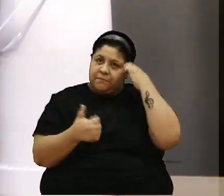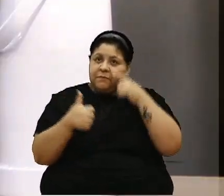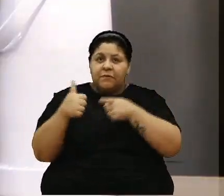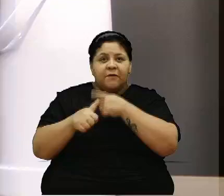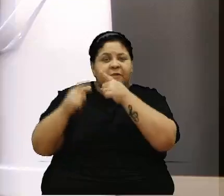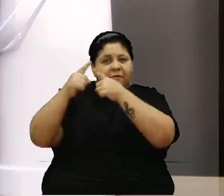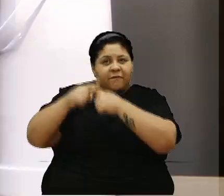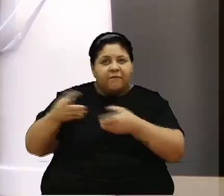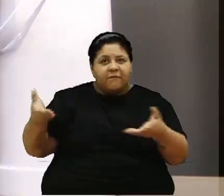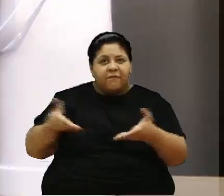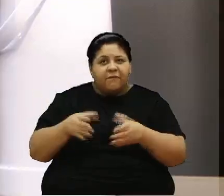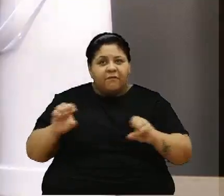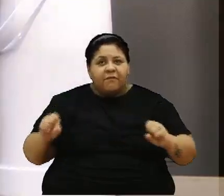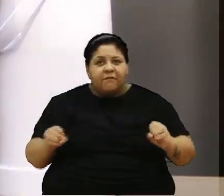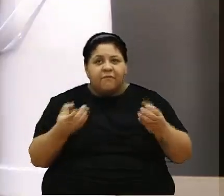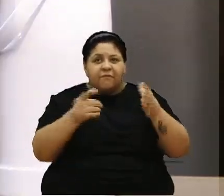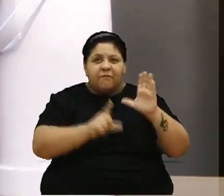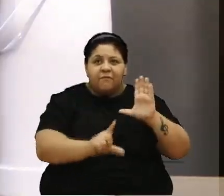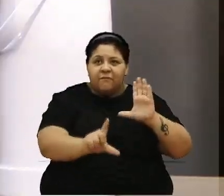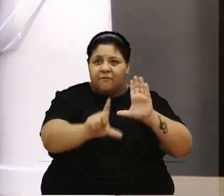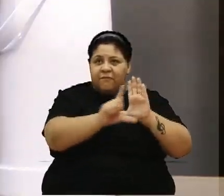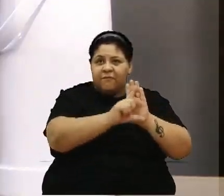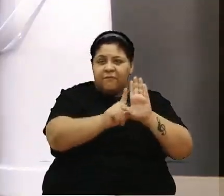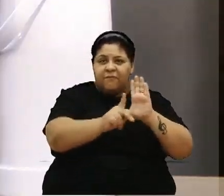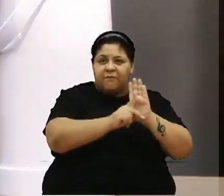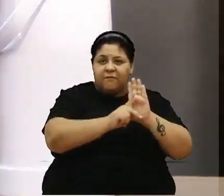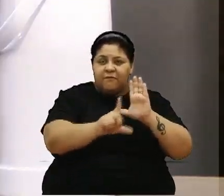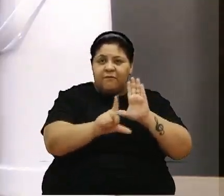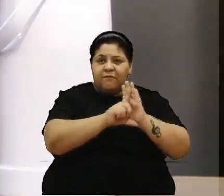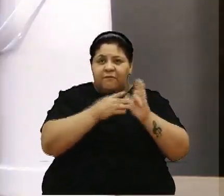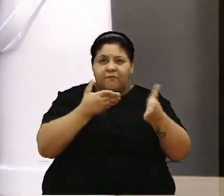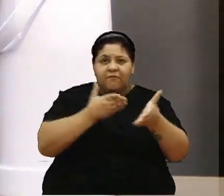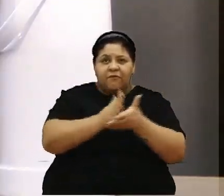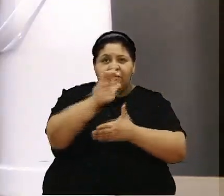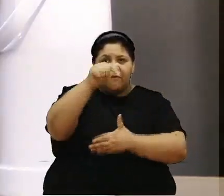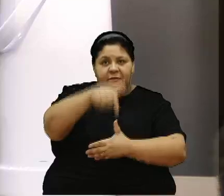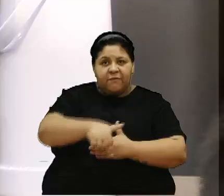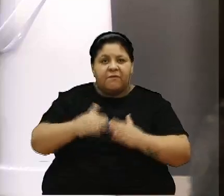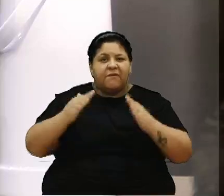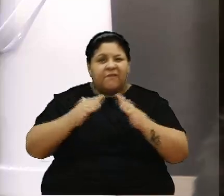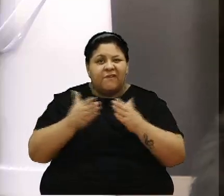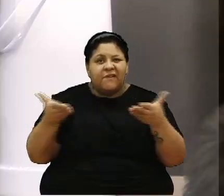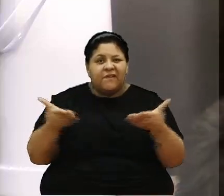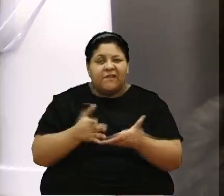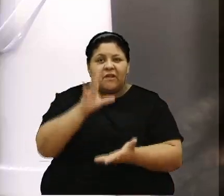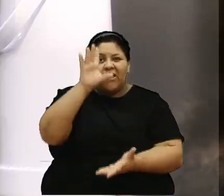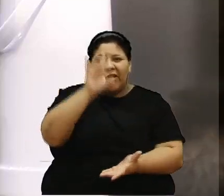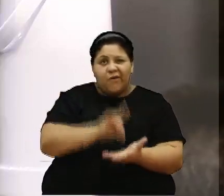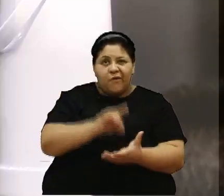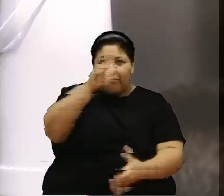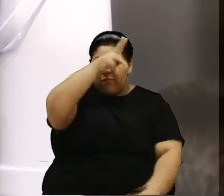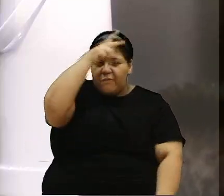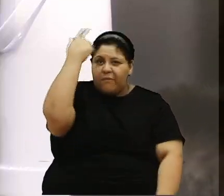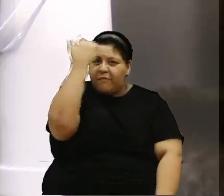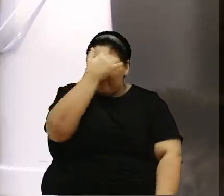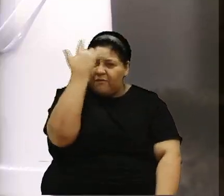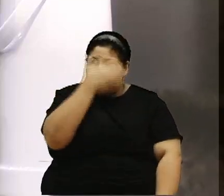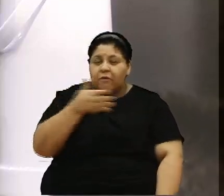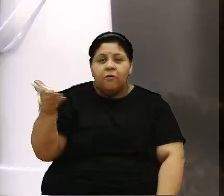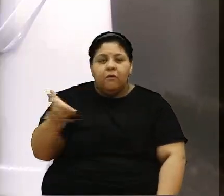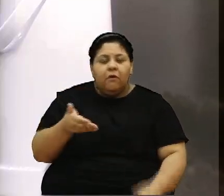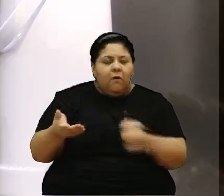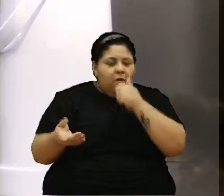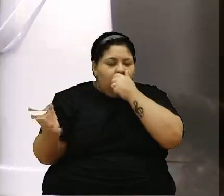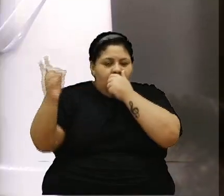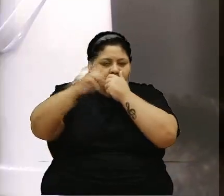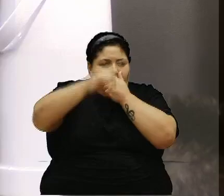vez que nós estamos celebrando por uma lei que um projeto de lei foi aprovado aqui por unanimidade dessa casa, já sancionado pelo prefeito Adiló. E hoje, nesse